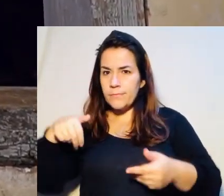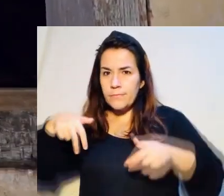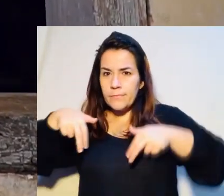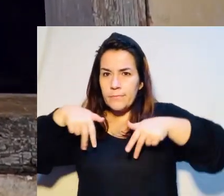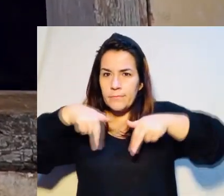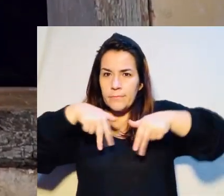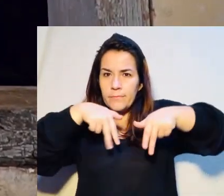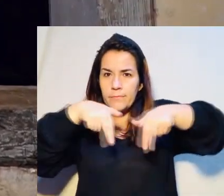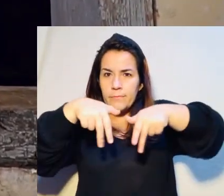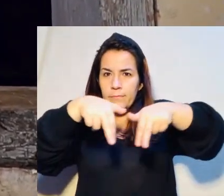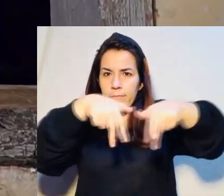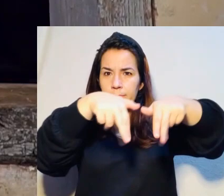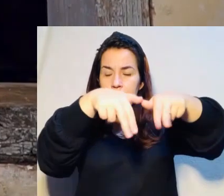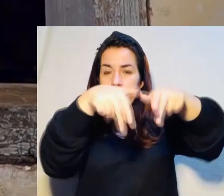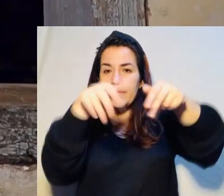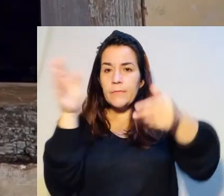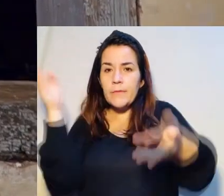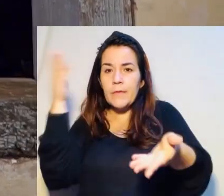seu caminhado,